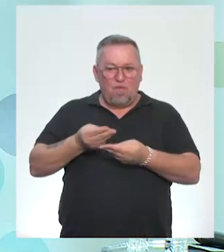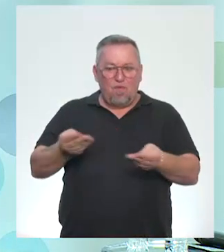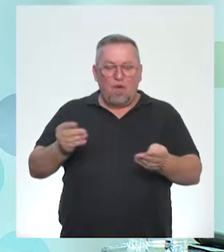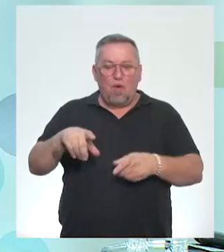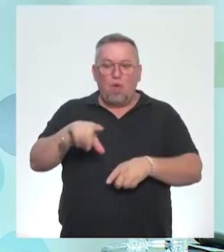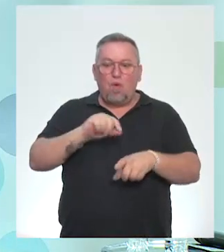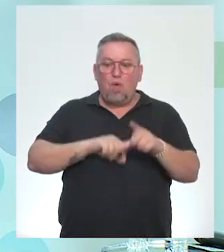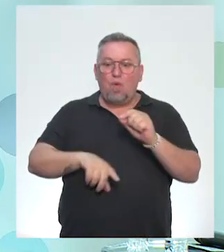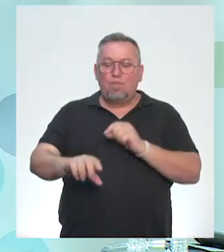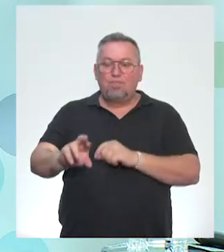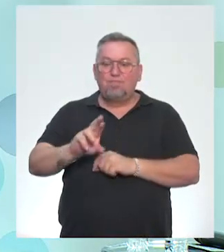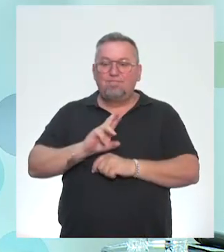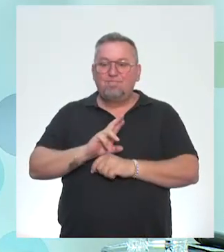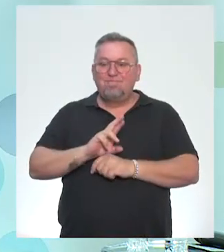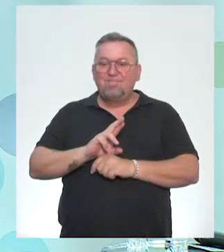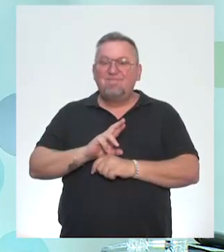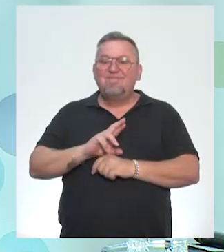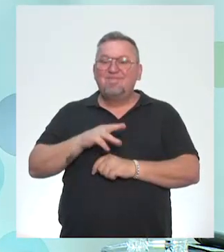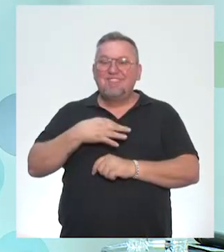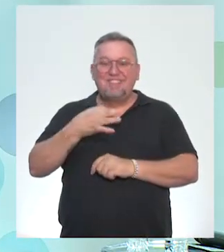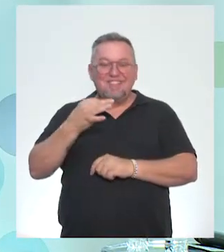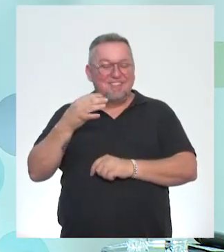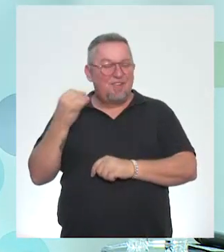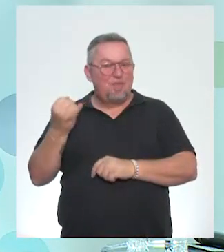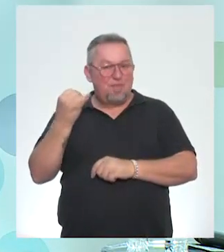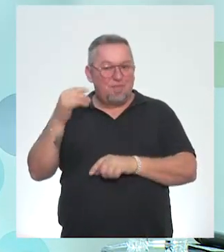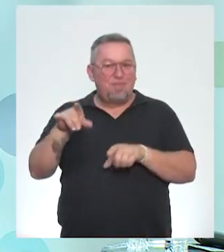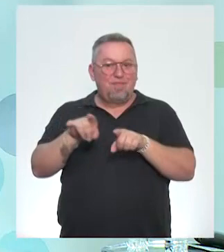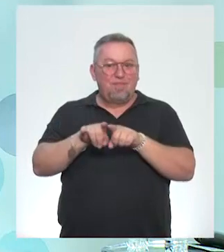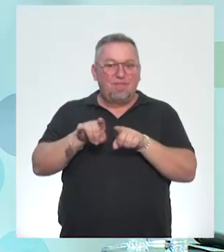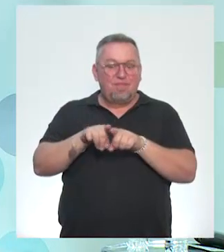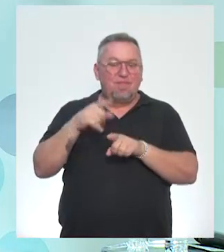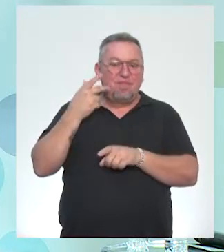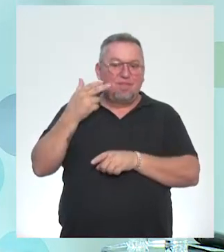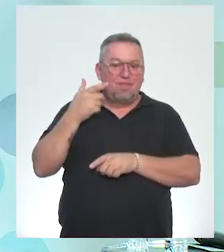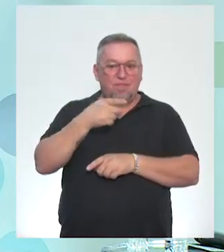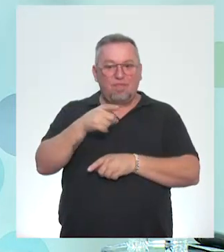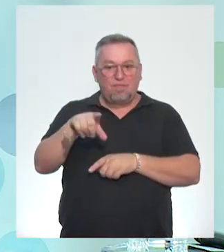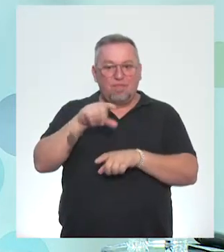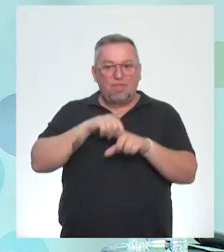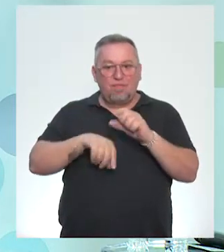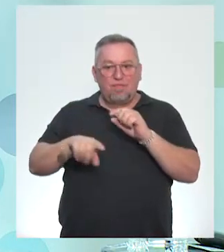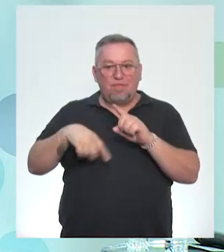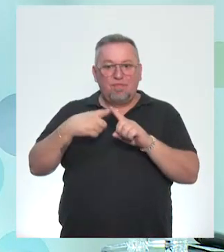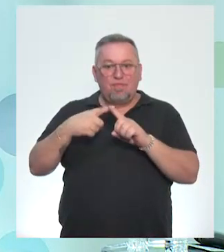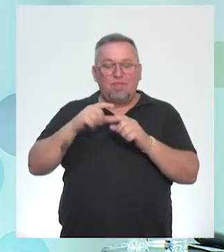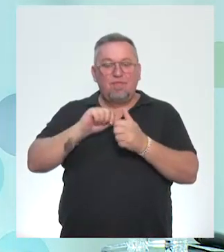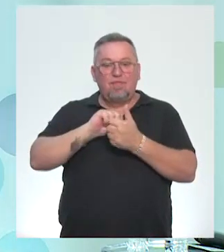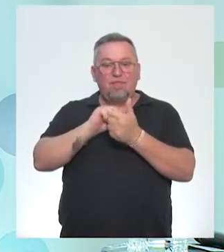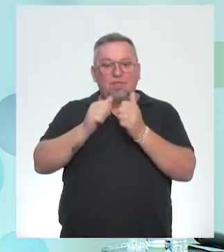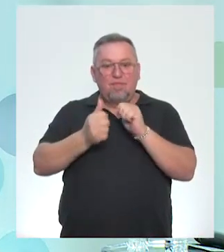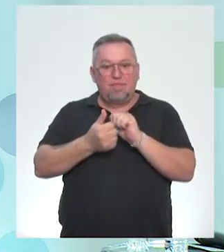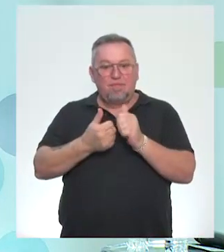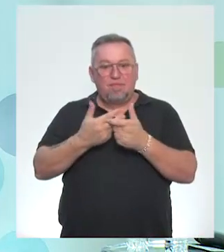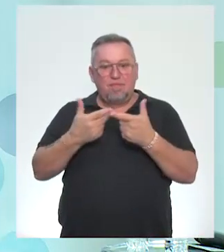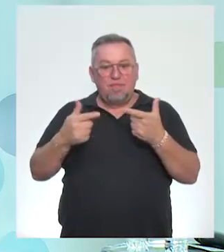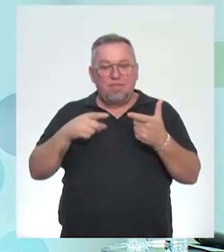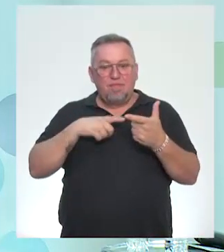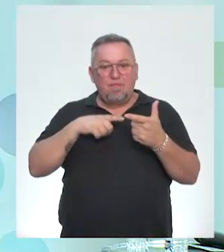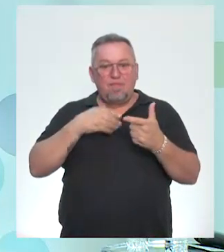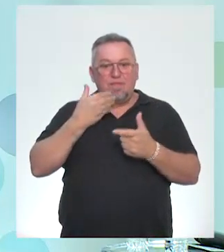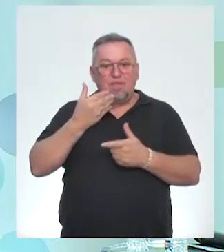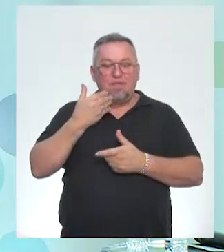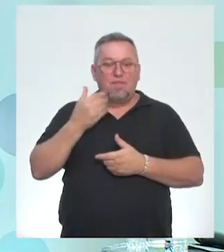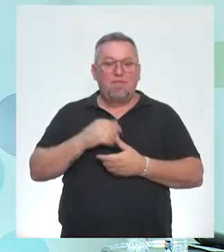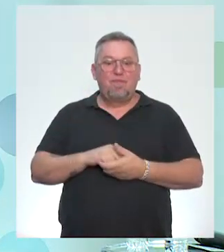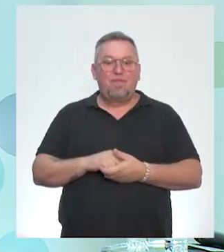chegar no resultado. Sim. Eu acho importante, assim, e aí, naturalmente, você escolhe, mas se adapta àquilo que você tem mais facilidade.